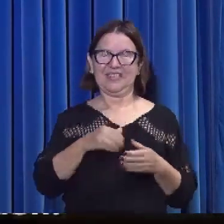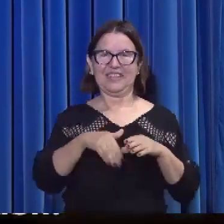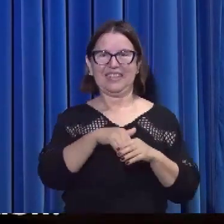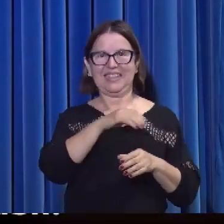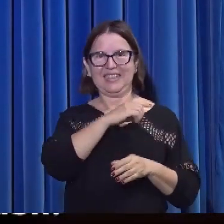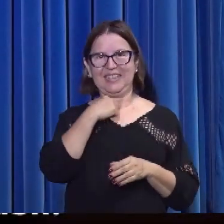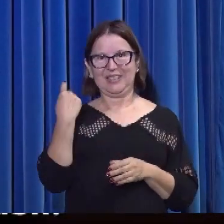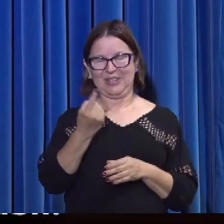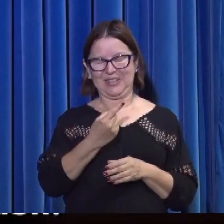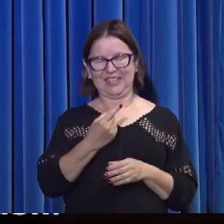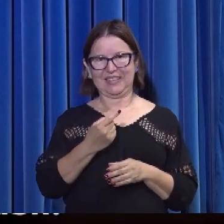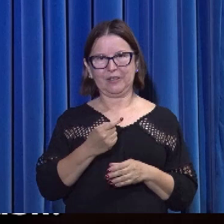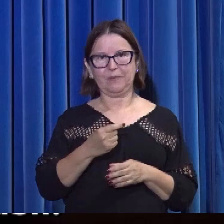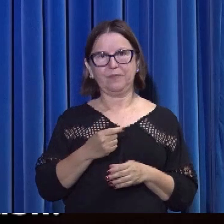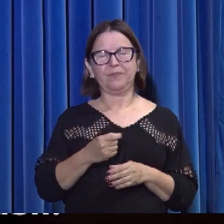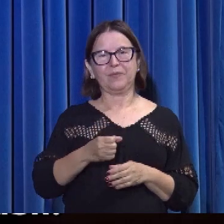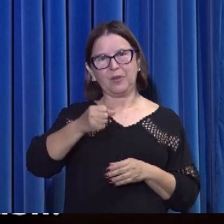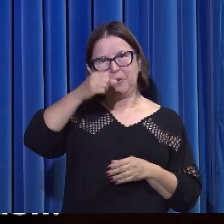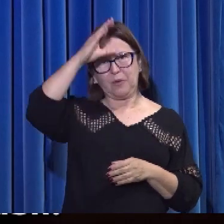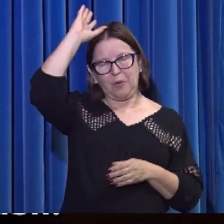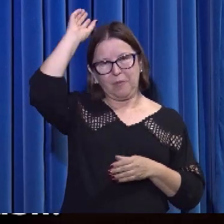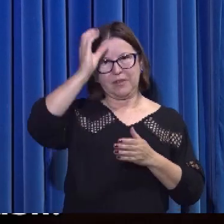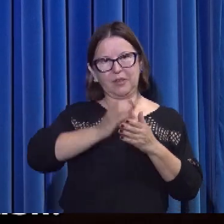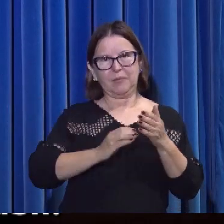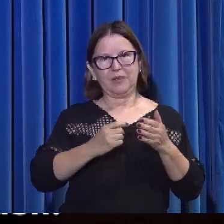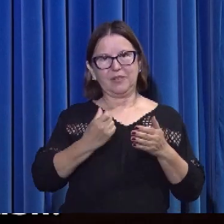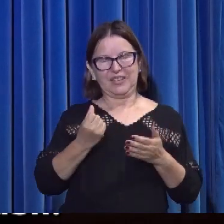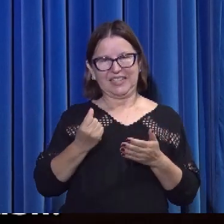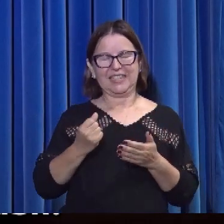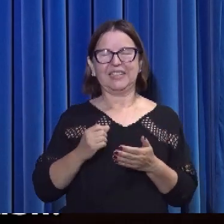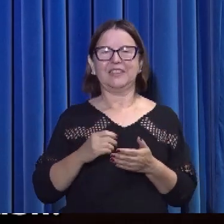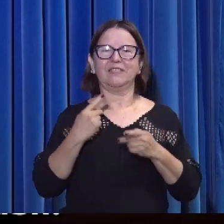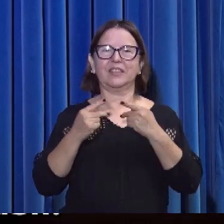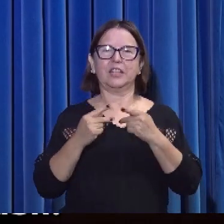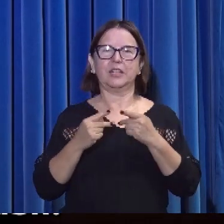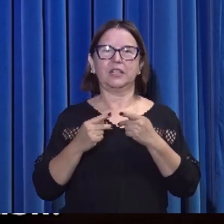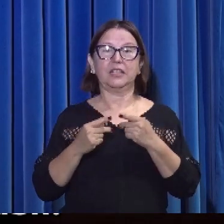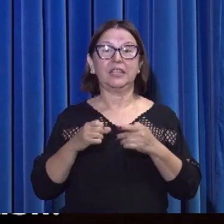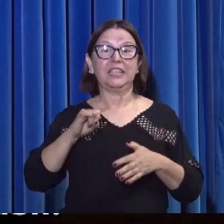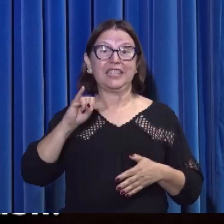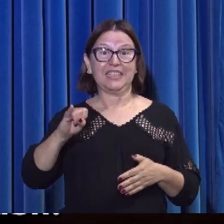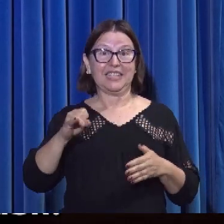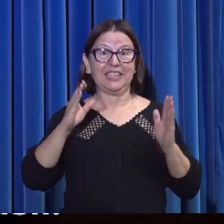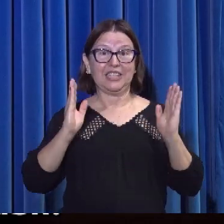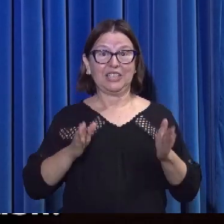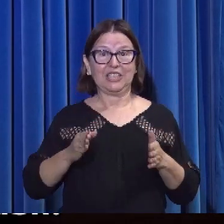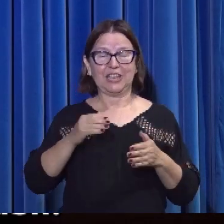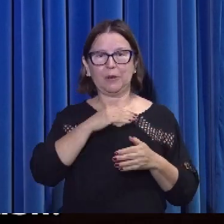com Cristo, cremos que também com ele viveremos.